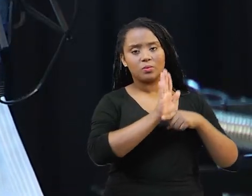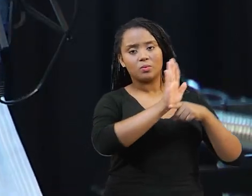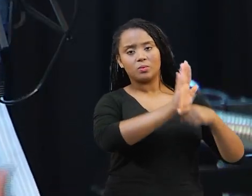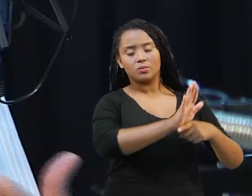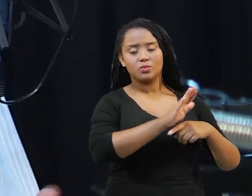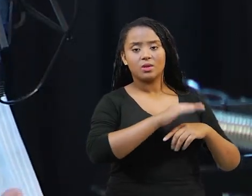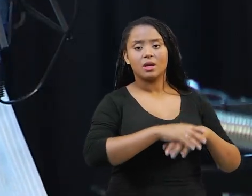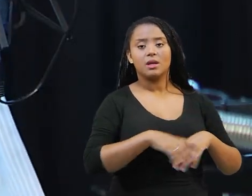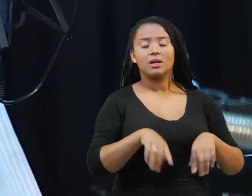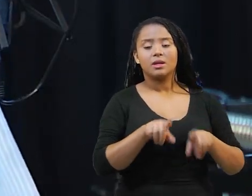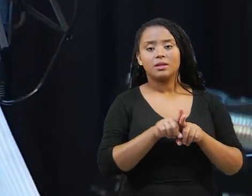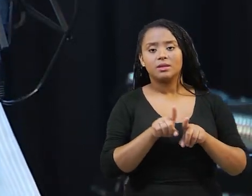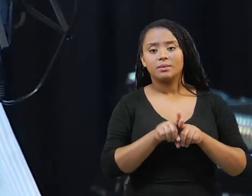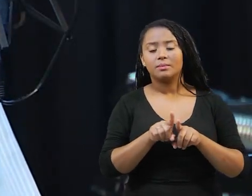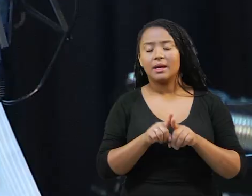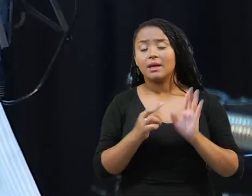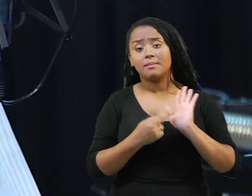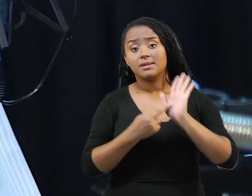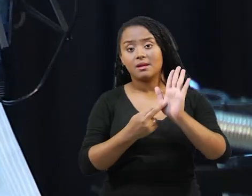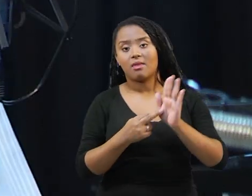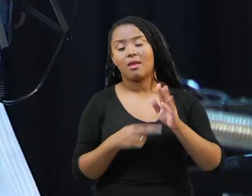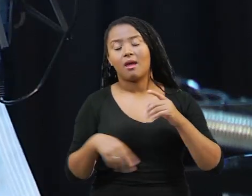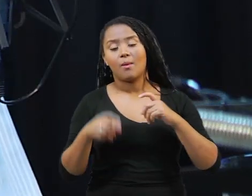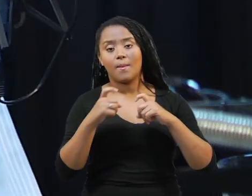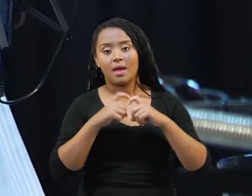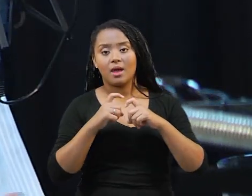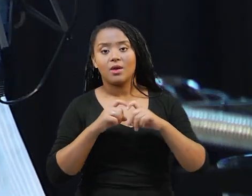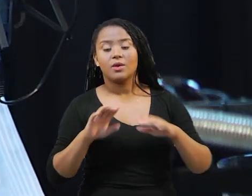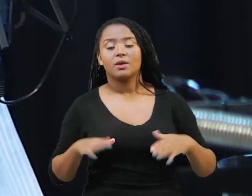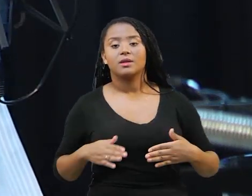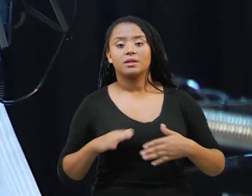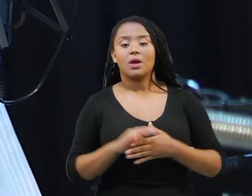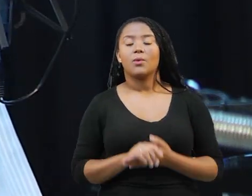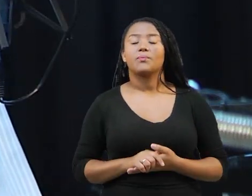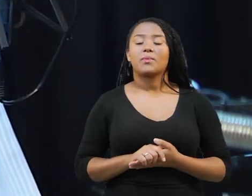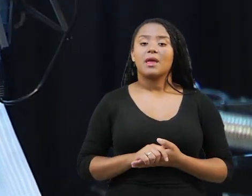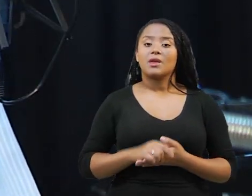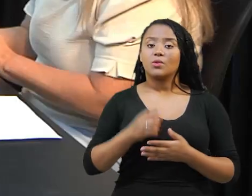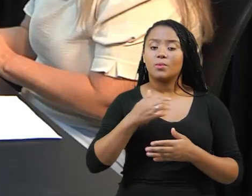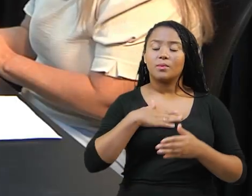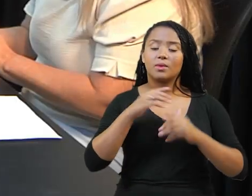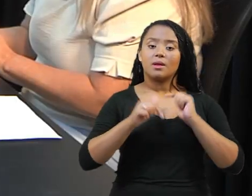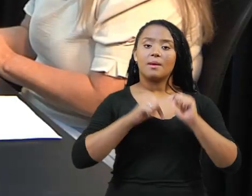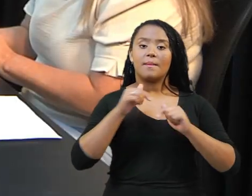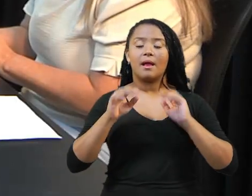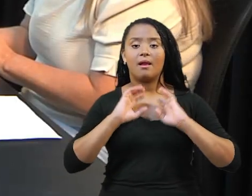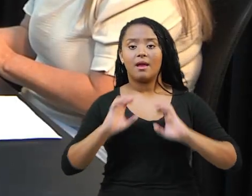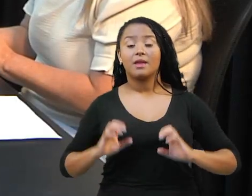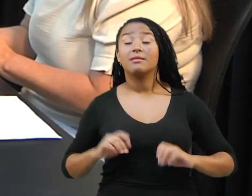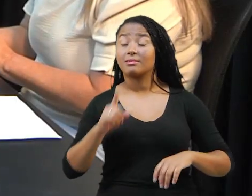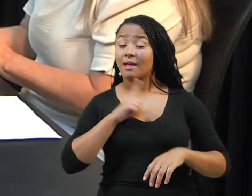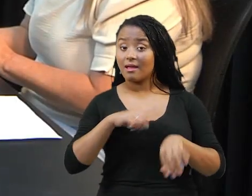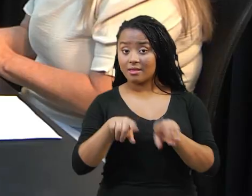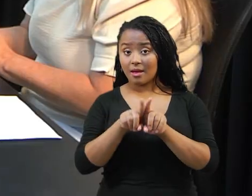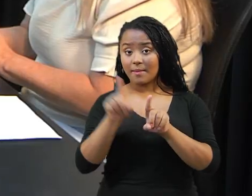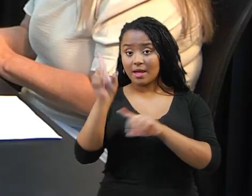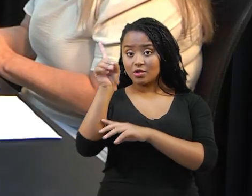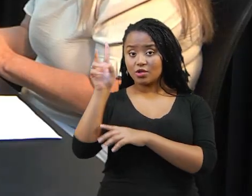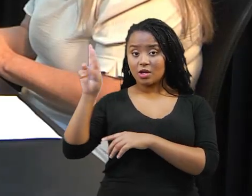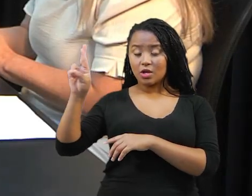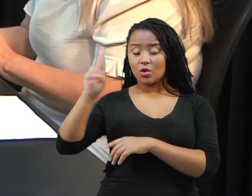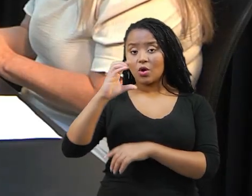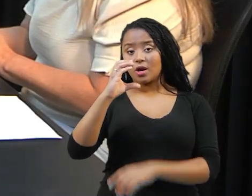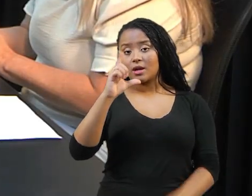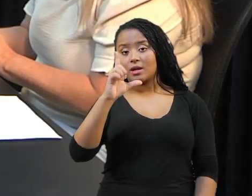né? E auxiliar também na lida do médico no hospital. Então, tanto nas funções